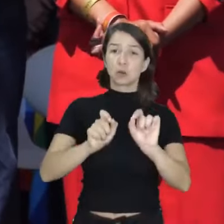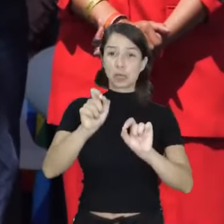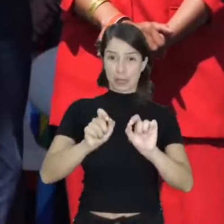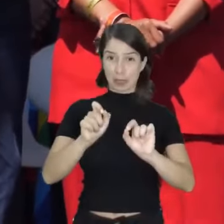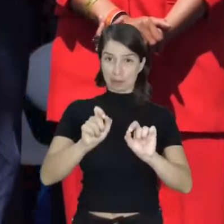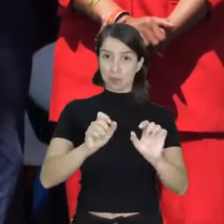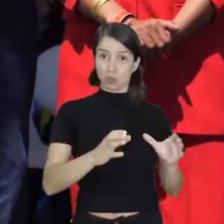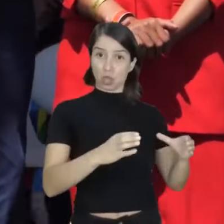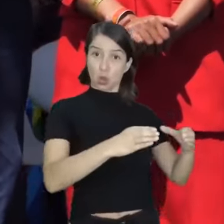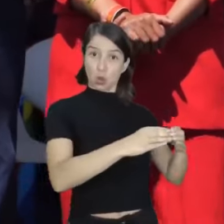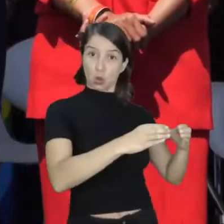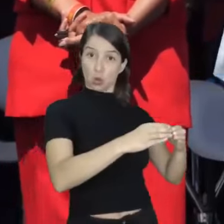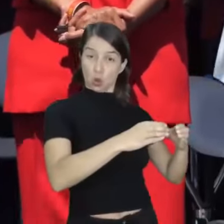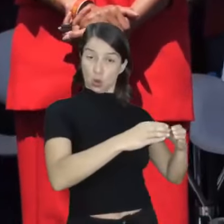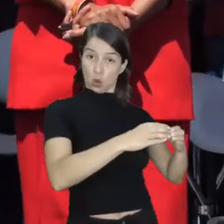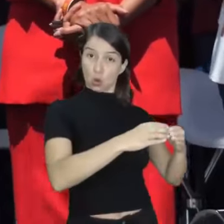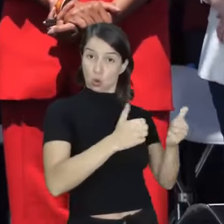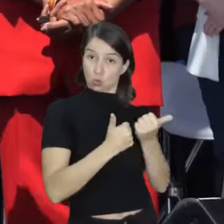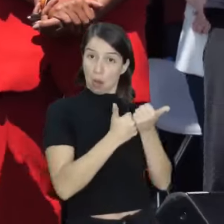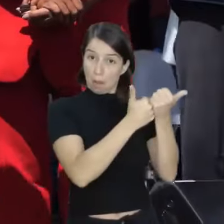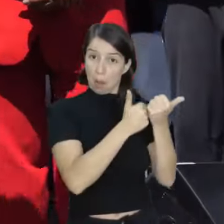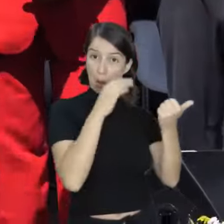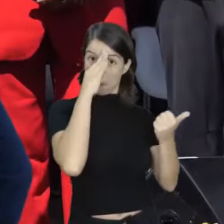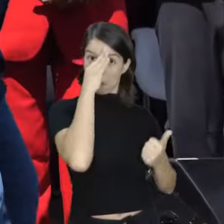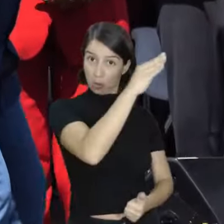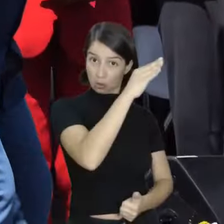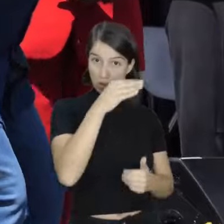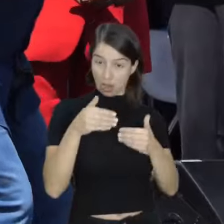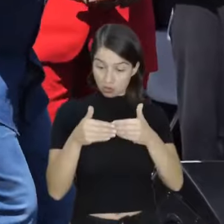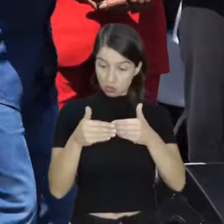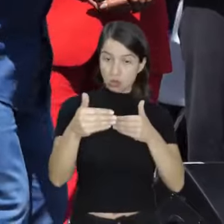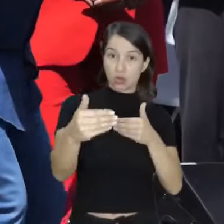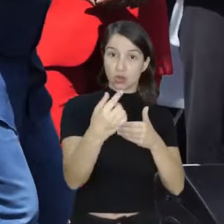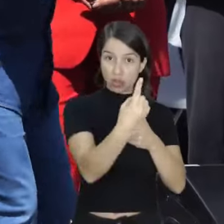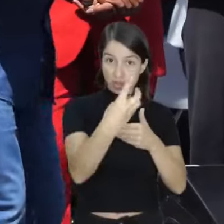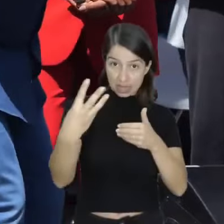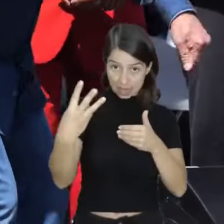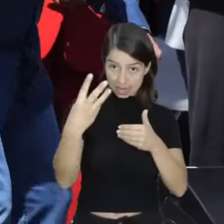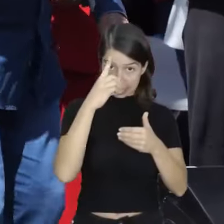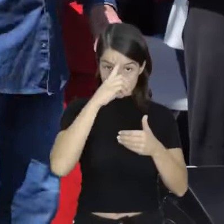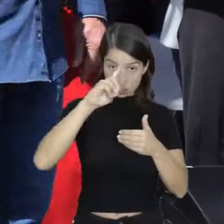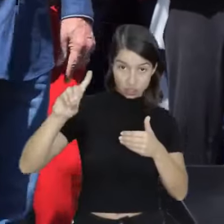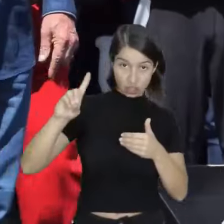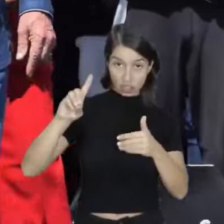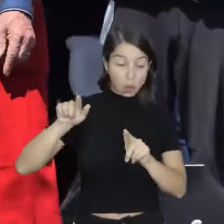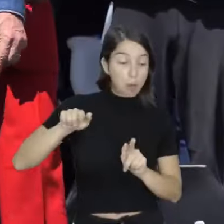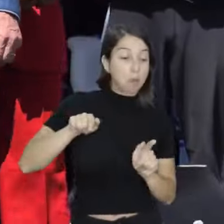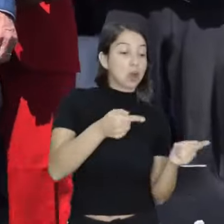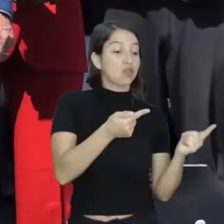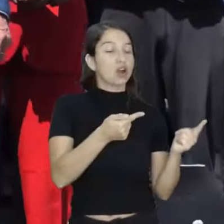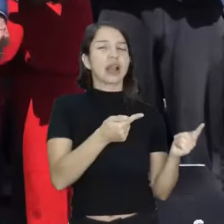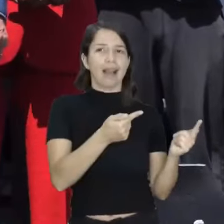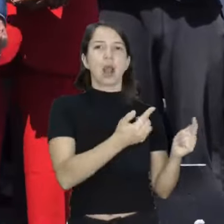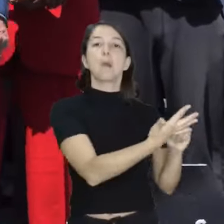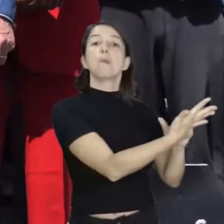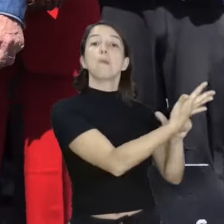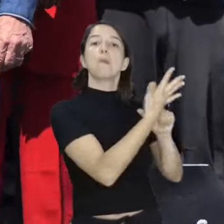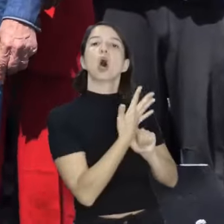dias para ele mostrar uma obra que o Bolsonaro fez nesse estado.